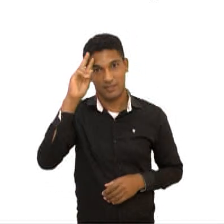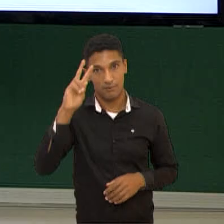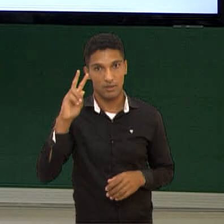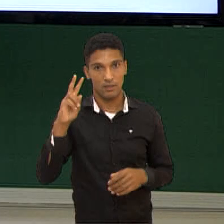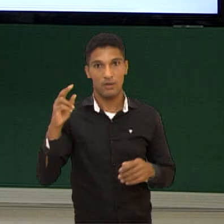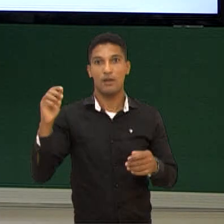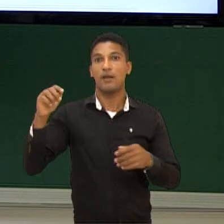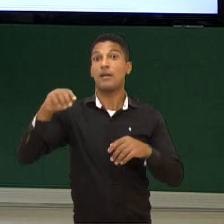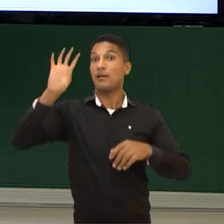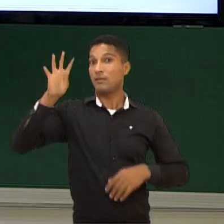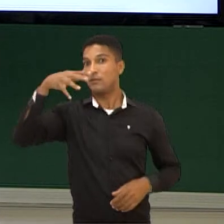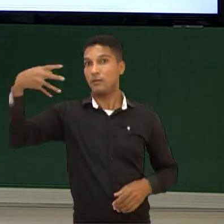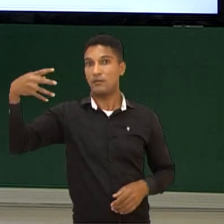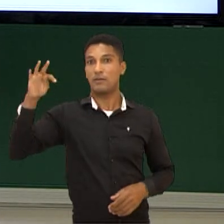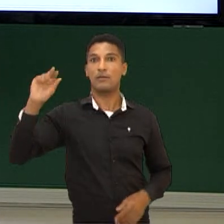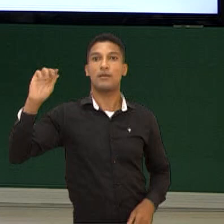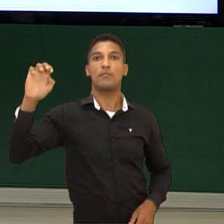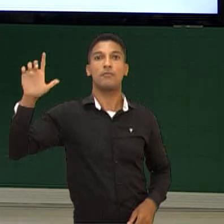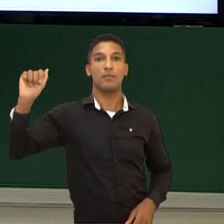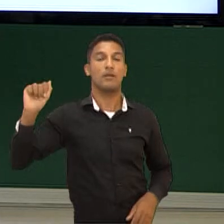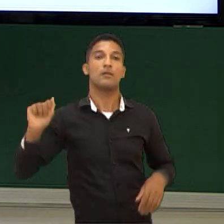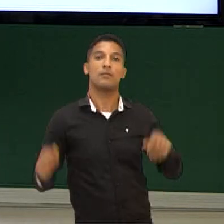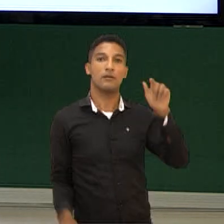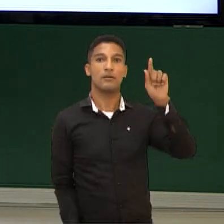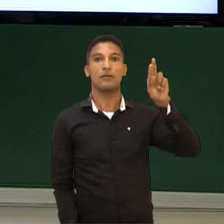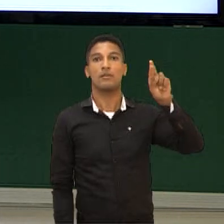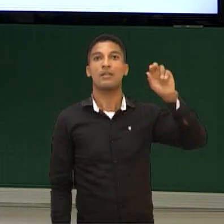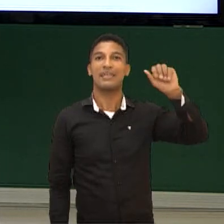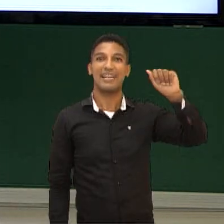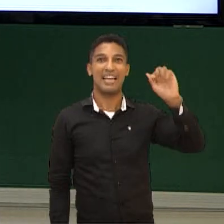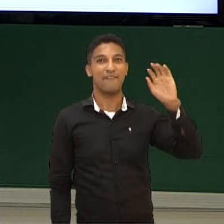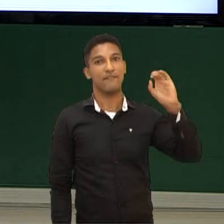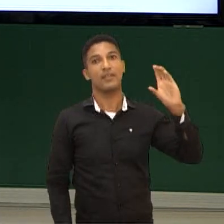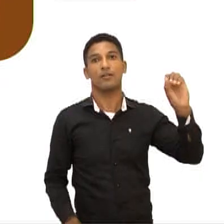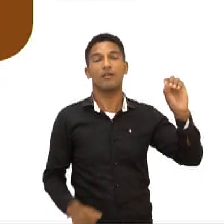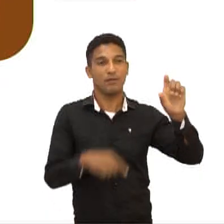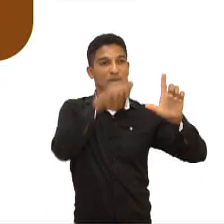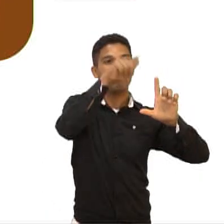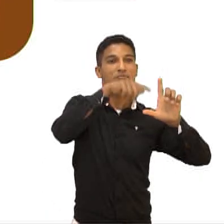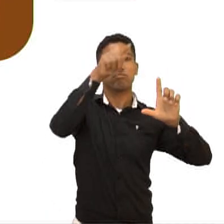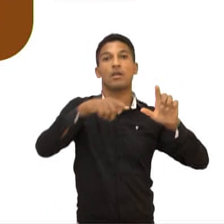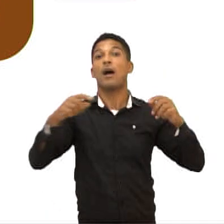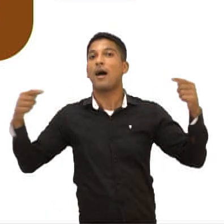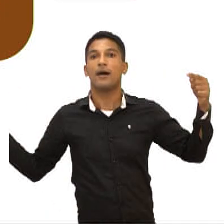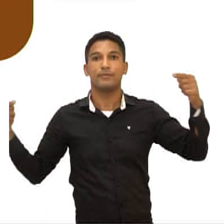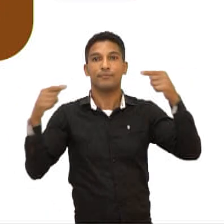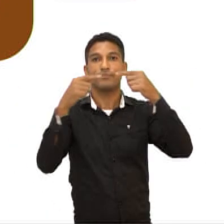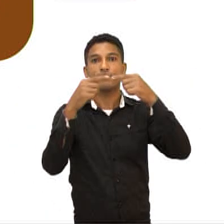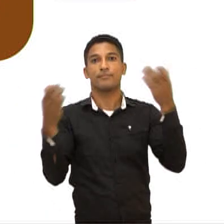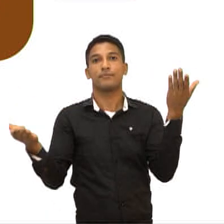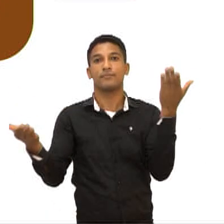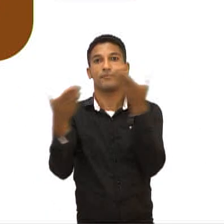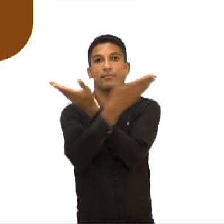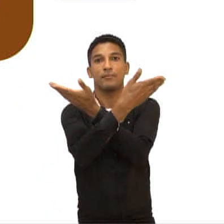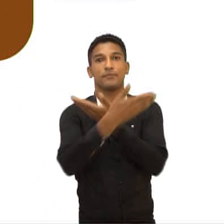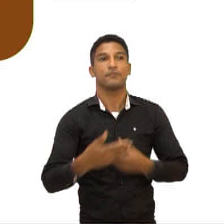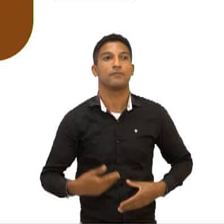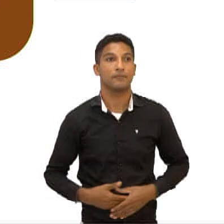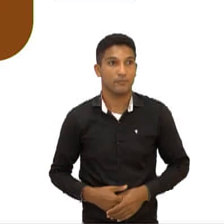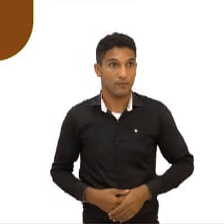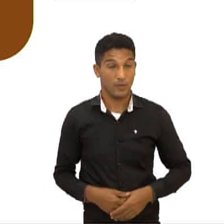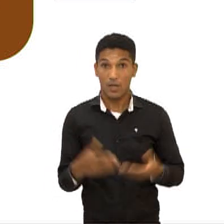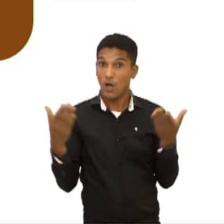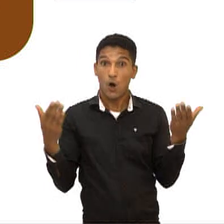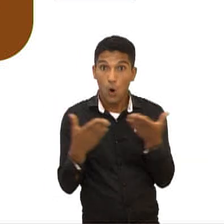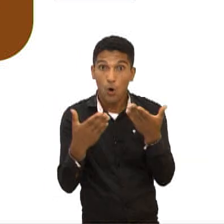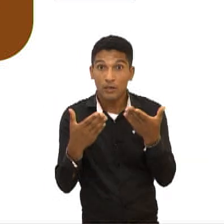gráficos e tabelas. E hoje, nós vamos estudar sobre a soma das medidas dos ângulos internos